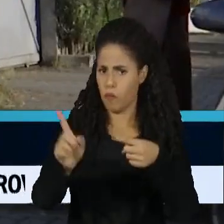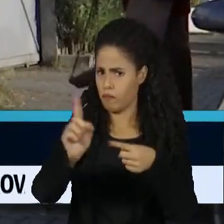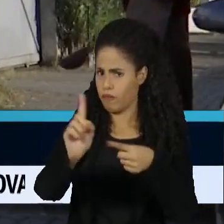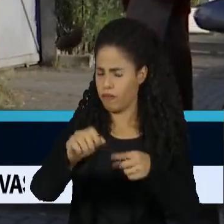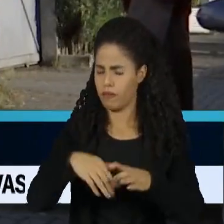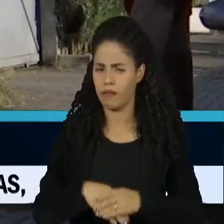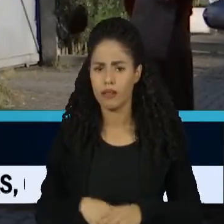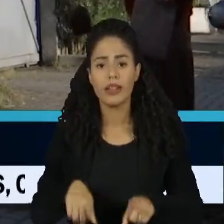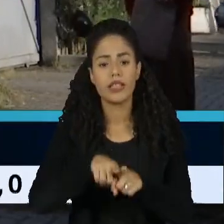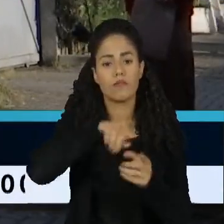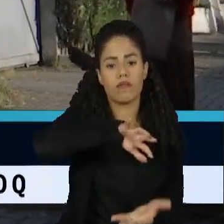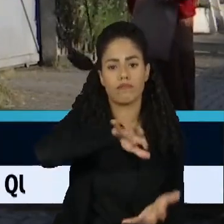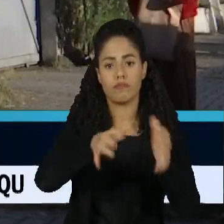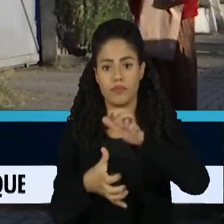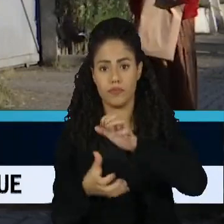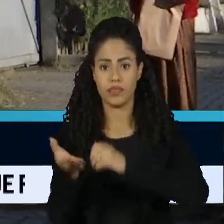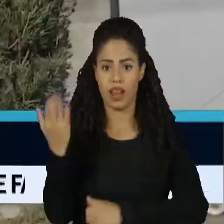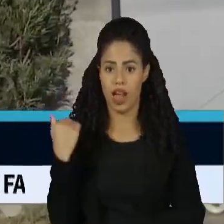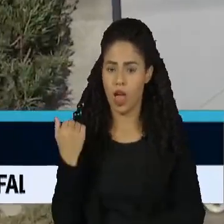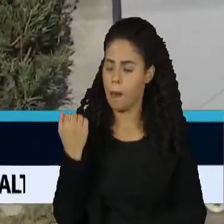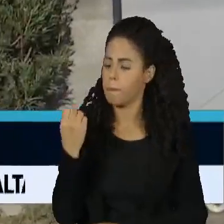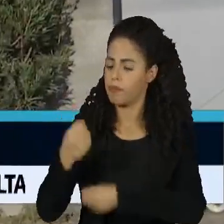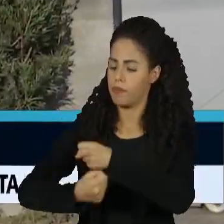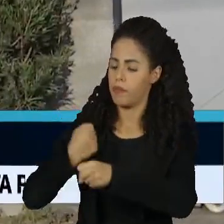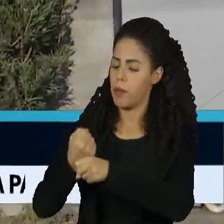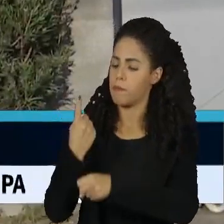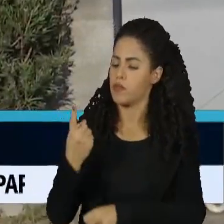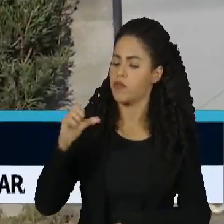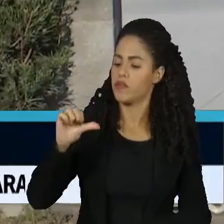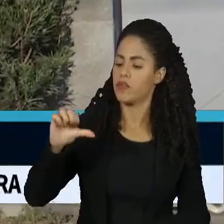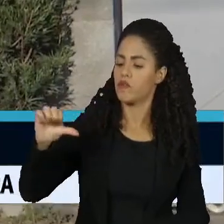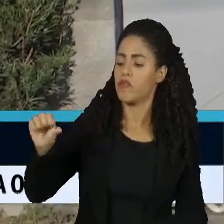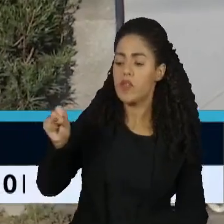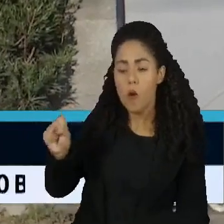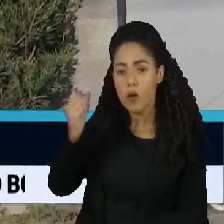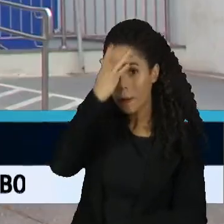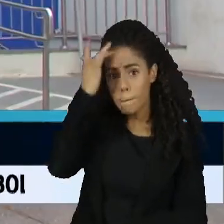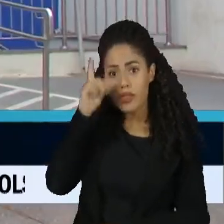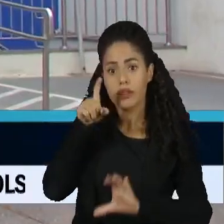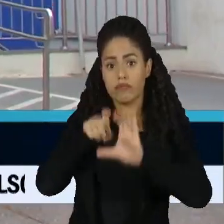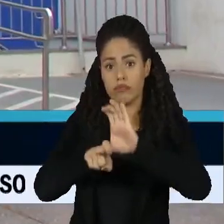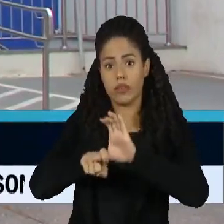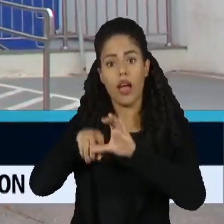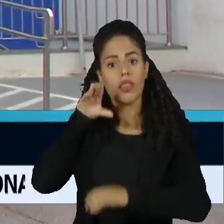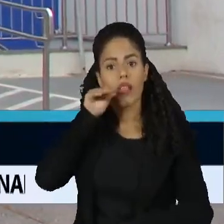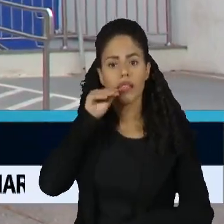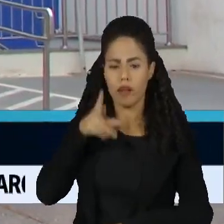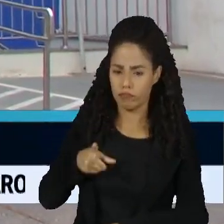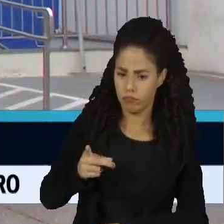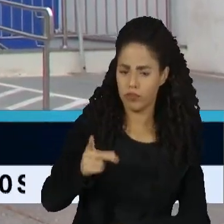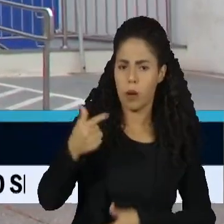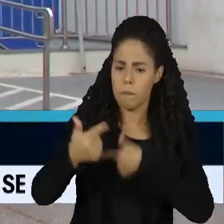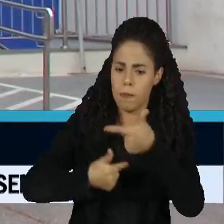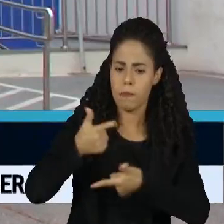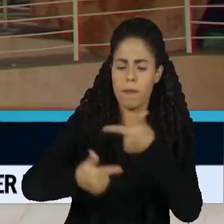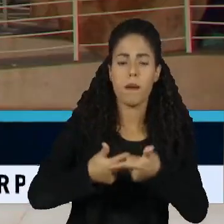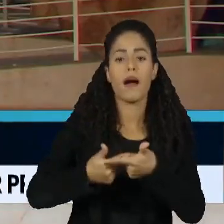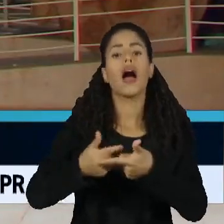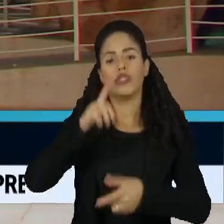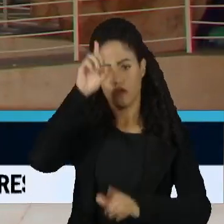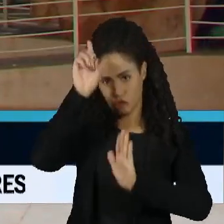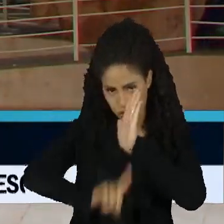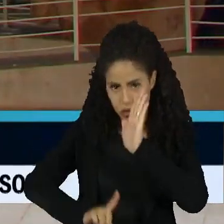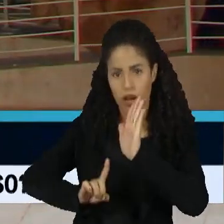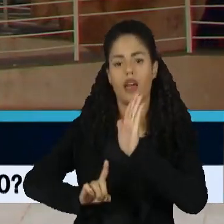reforma previdenciária de 1998 fixou que apenas dependentes e servidores de carreira têm direito à pensão paga